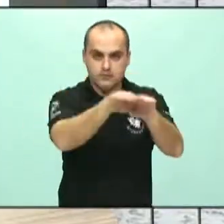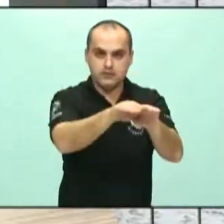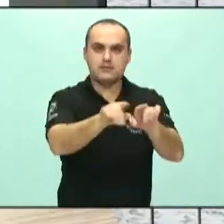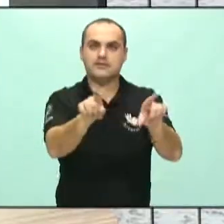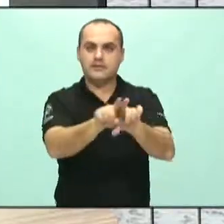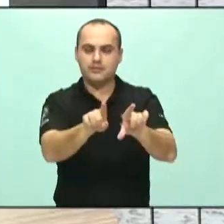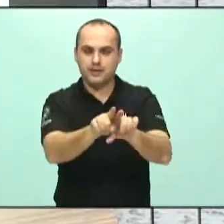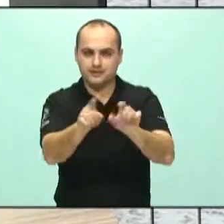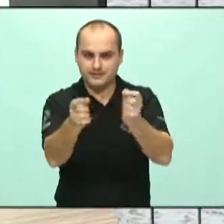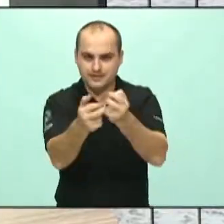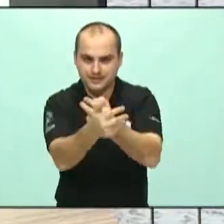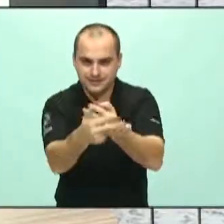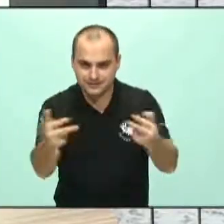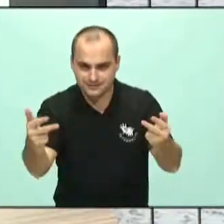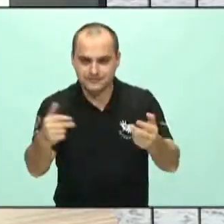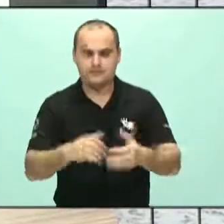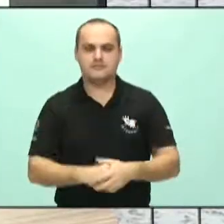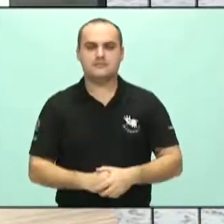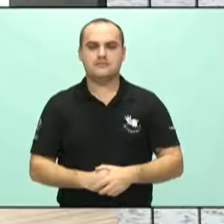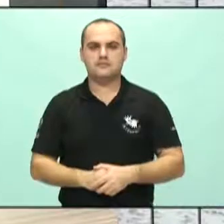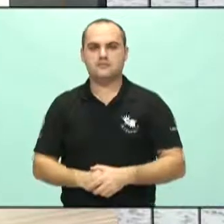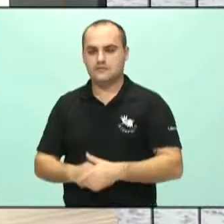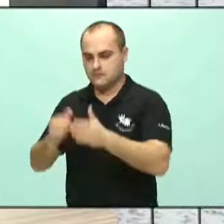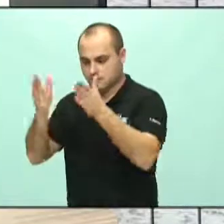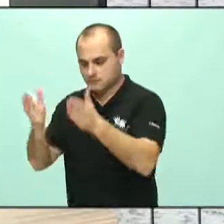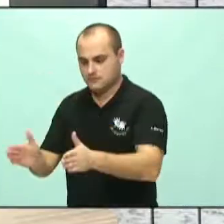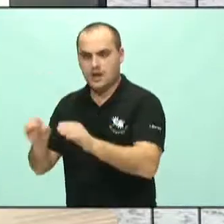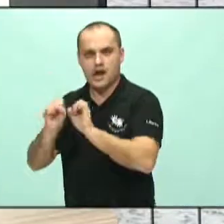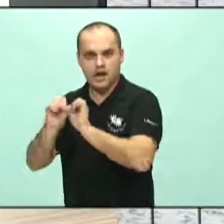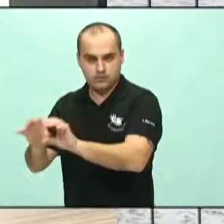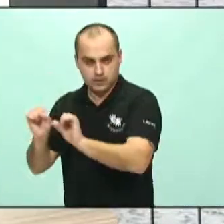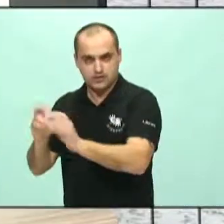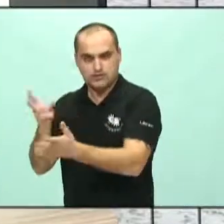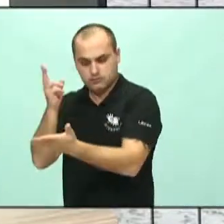diversidade. Na parte de educação, continuamos essa questão